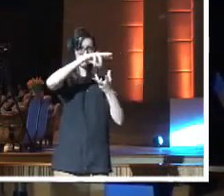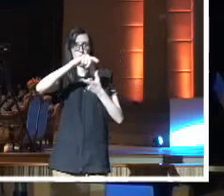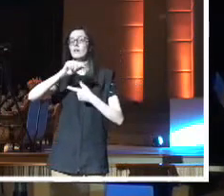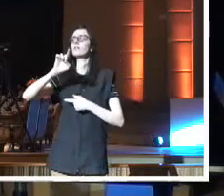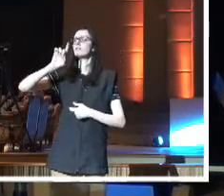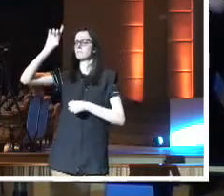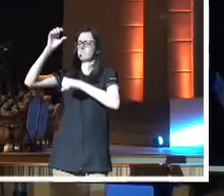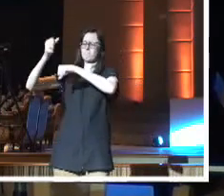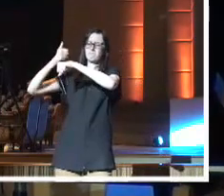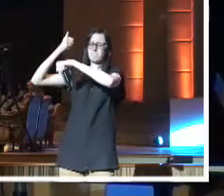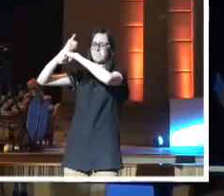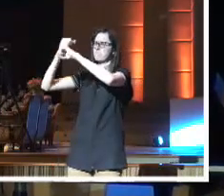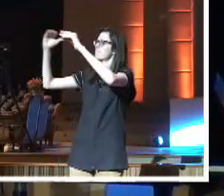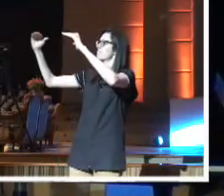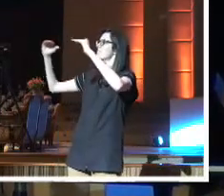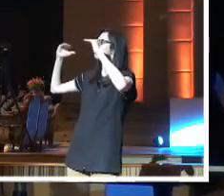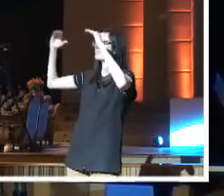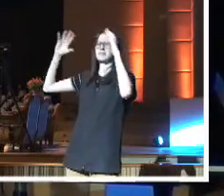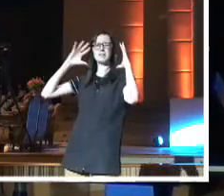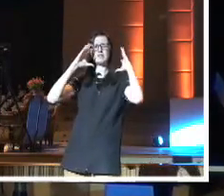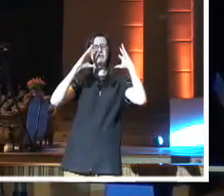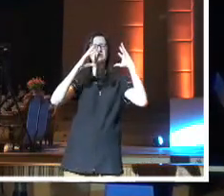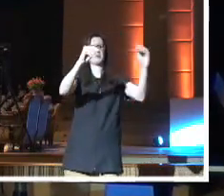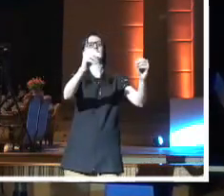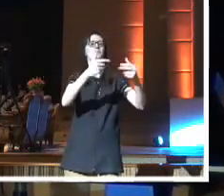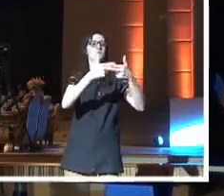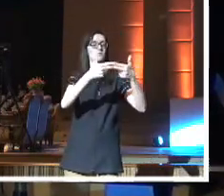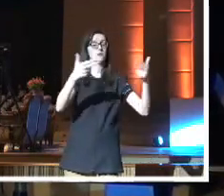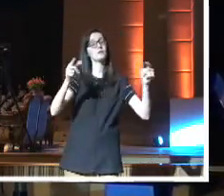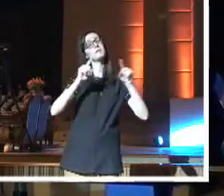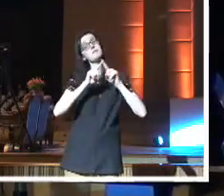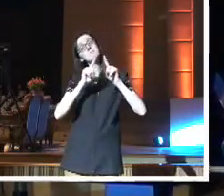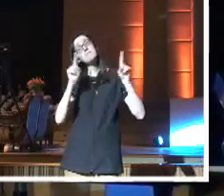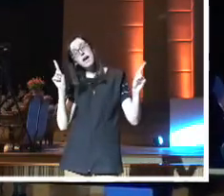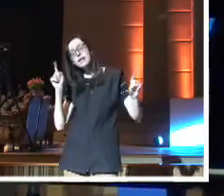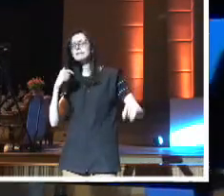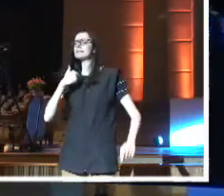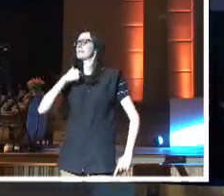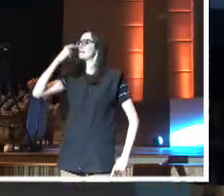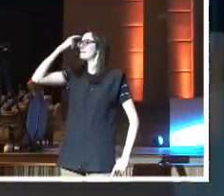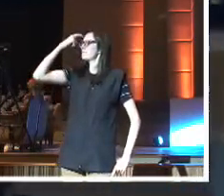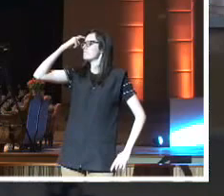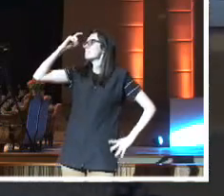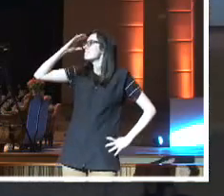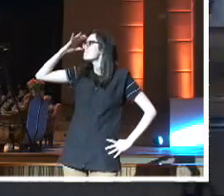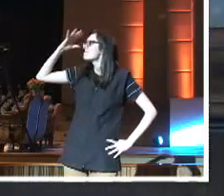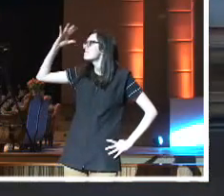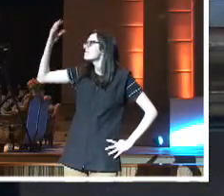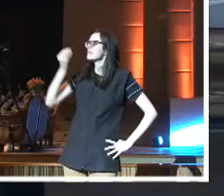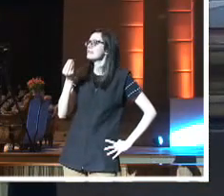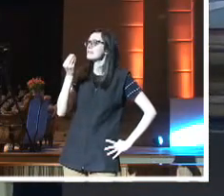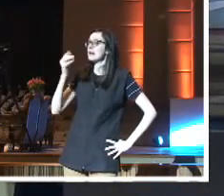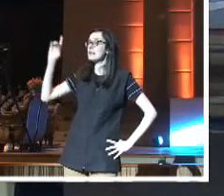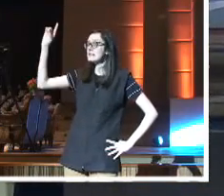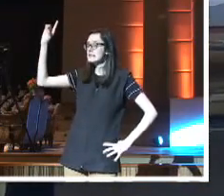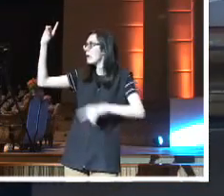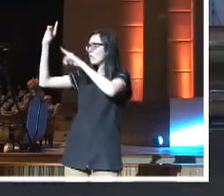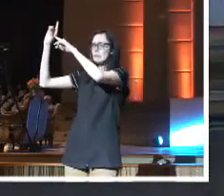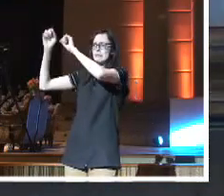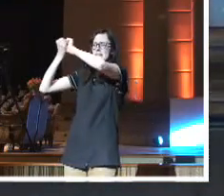soberano sobre todas as coisas. E quando eu começo a imaginar o tamanho do meu